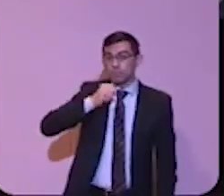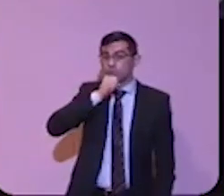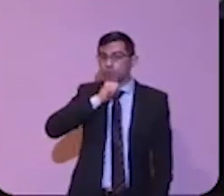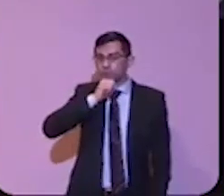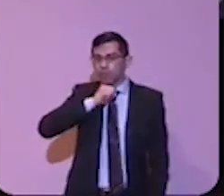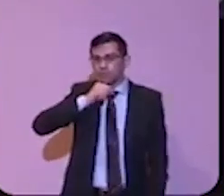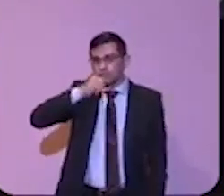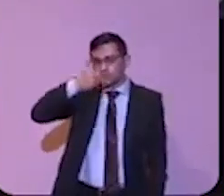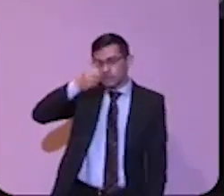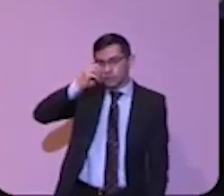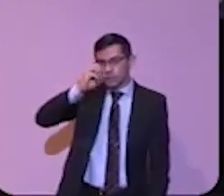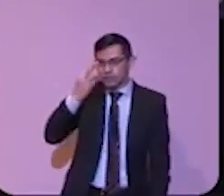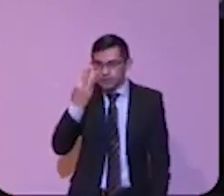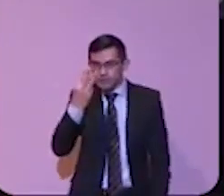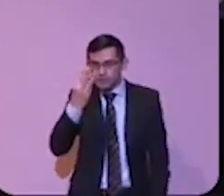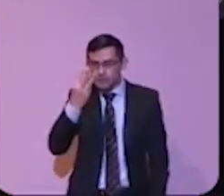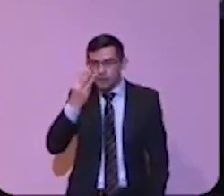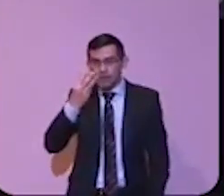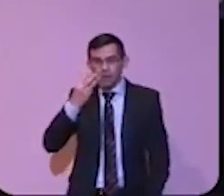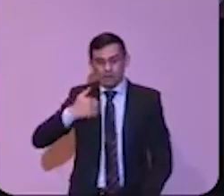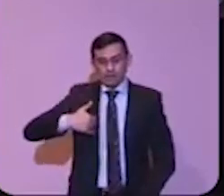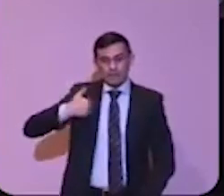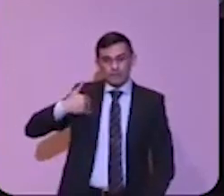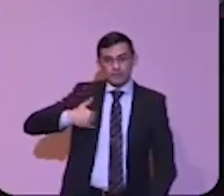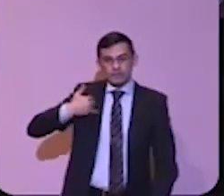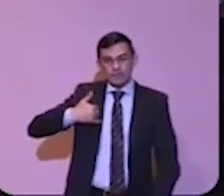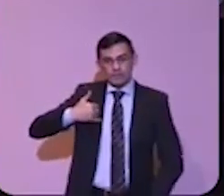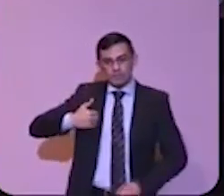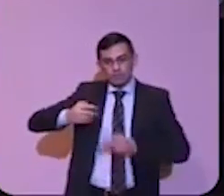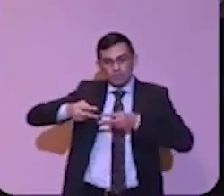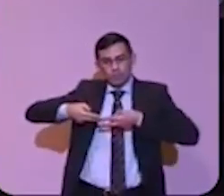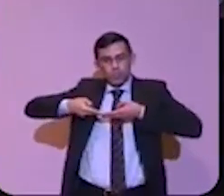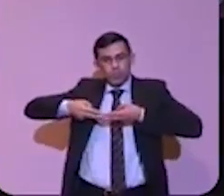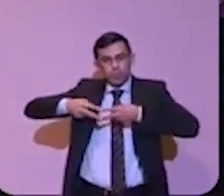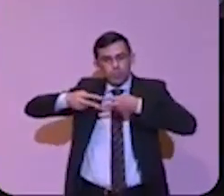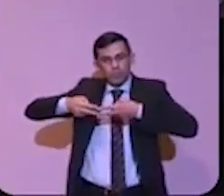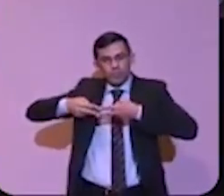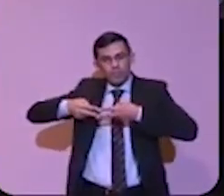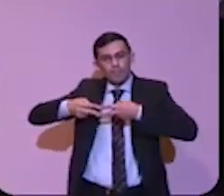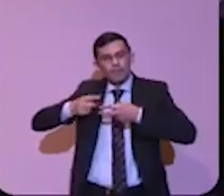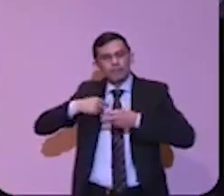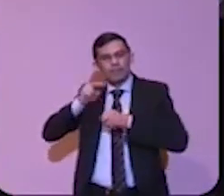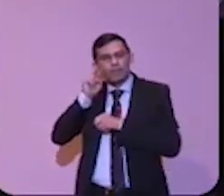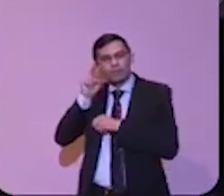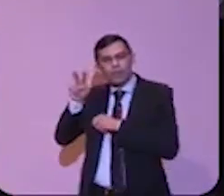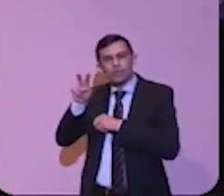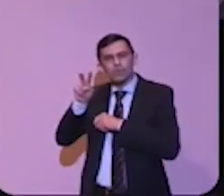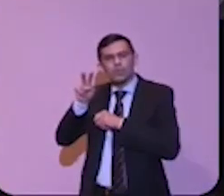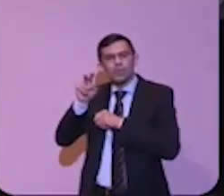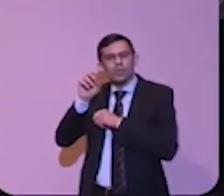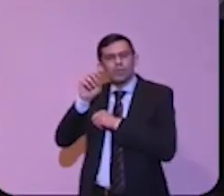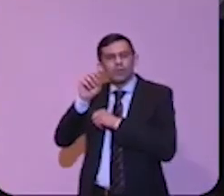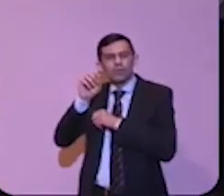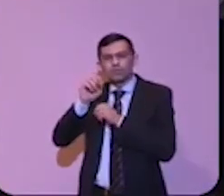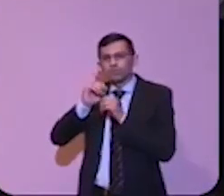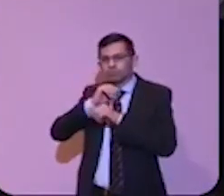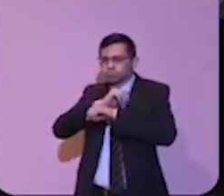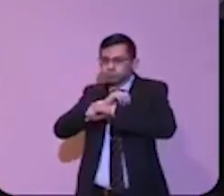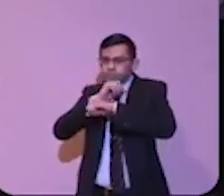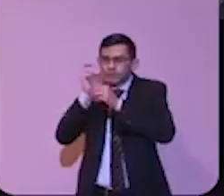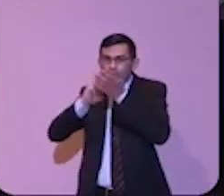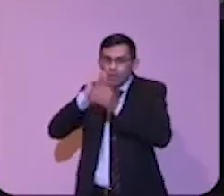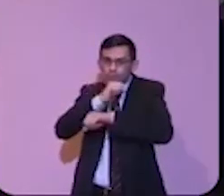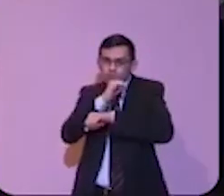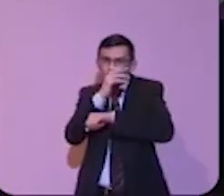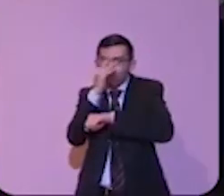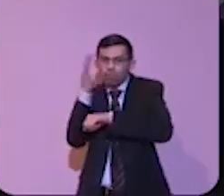anos, deitadinho na sua rede, coloca ali o aparelho de som e fica ouvindo o dia